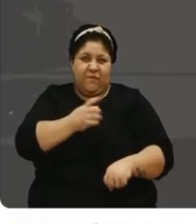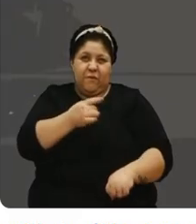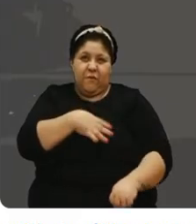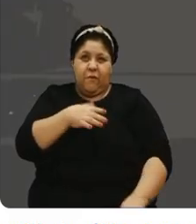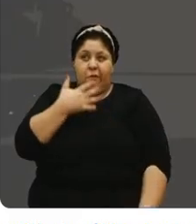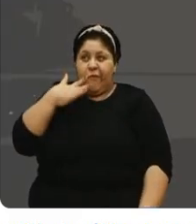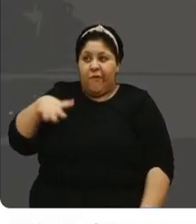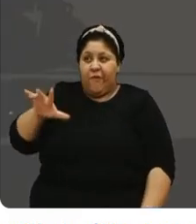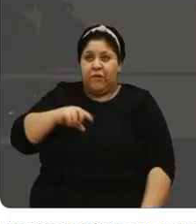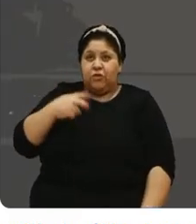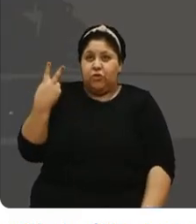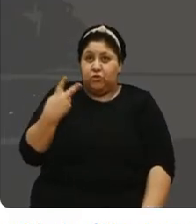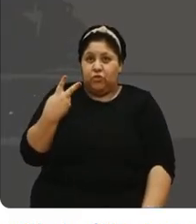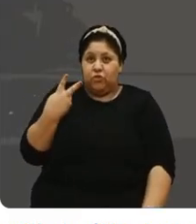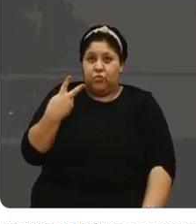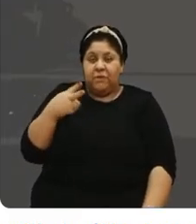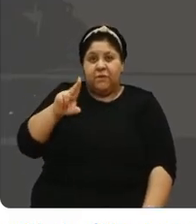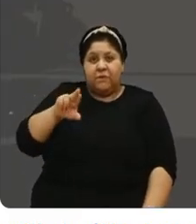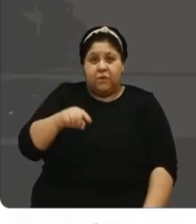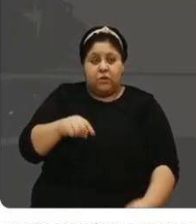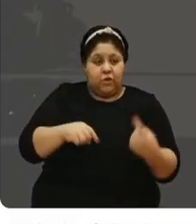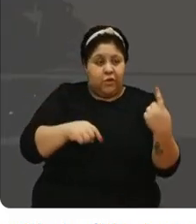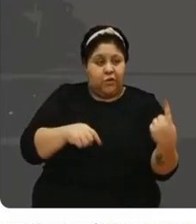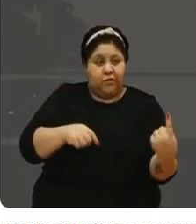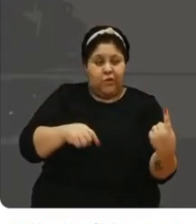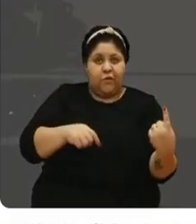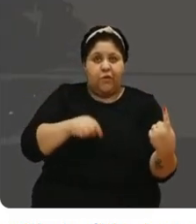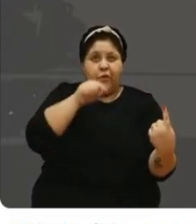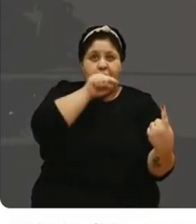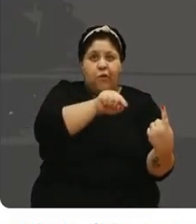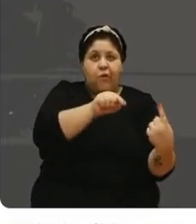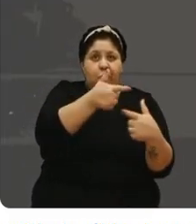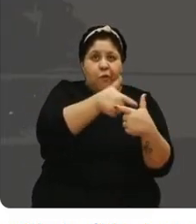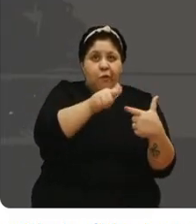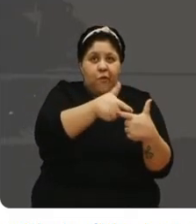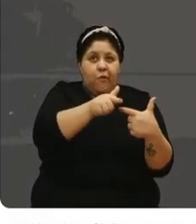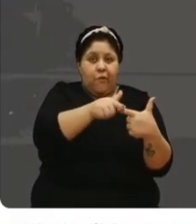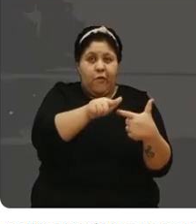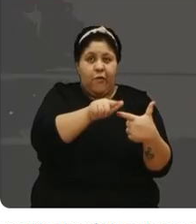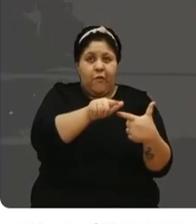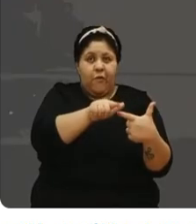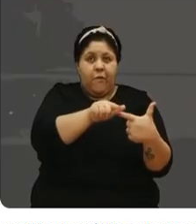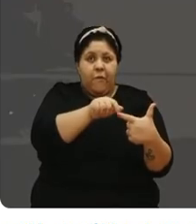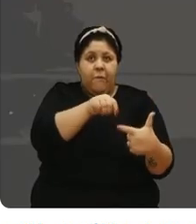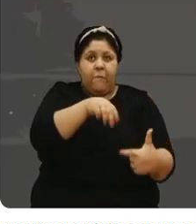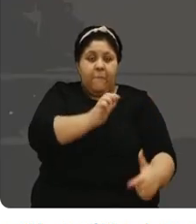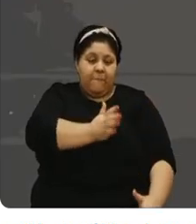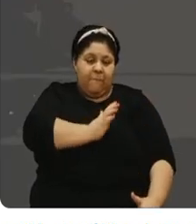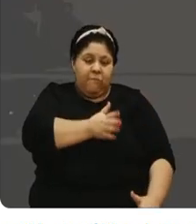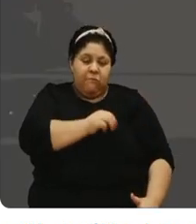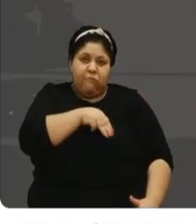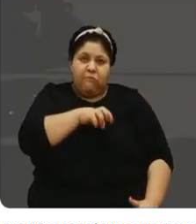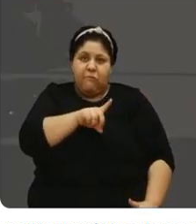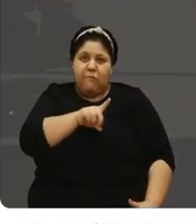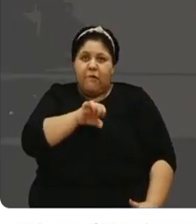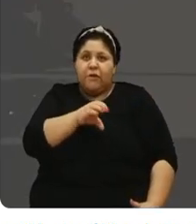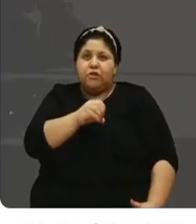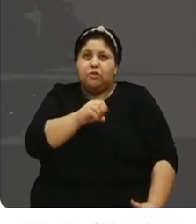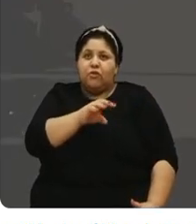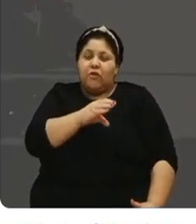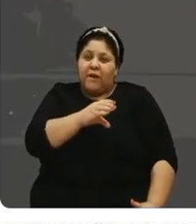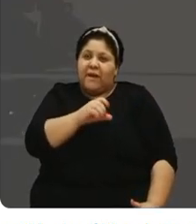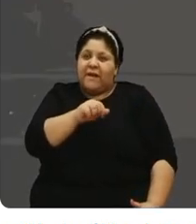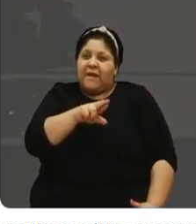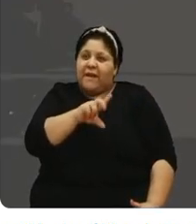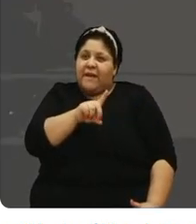do consultório, eu tinha 2 irmãs, uma com endotelite, formação trombótica e miocardite, inflamação do